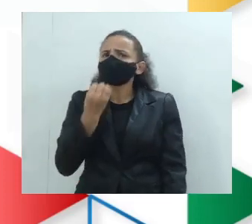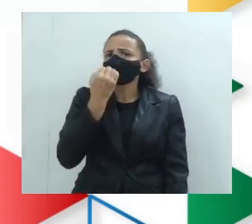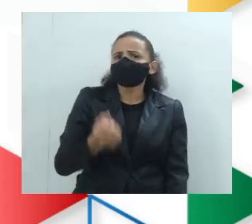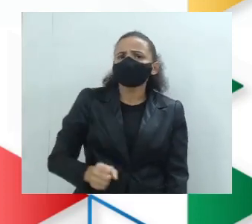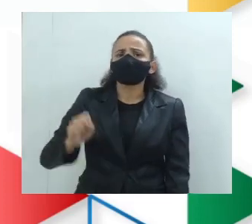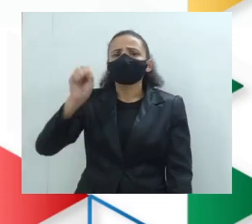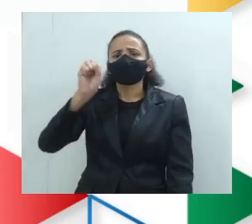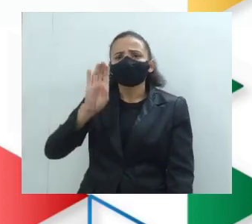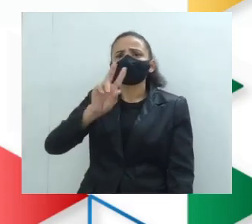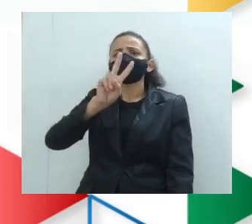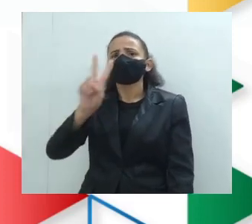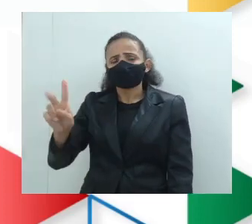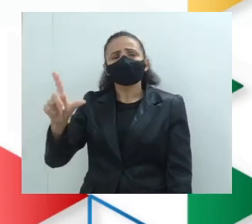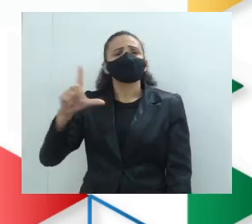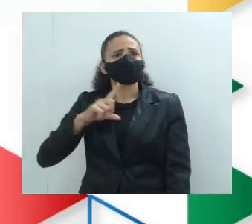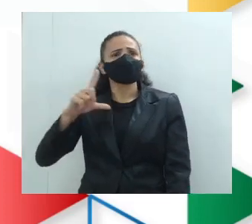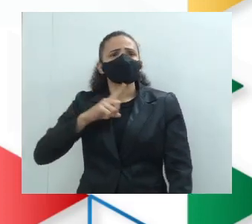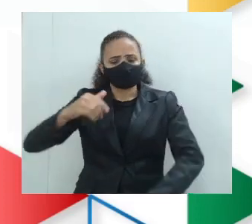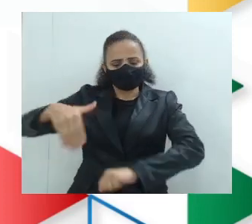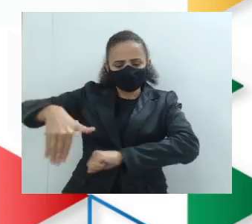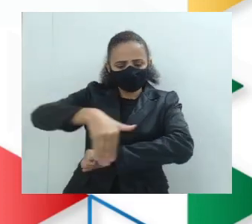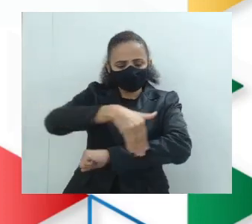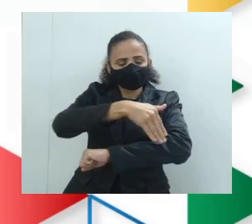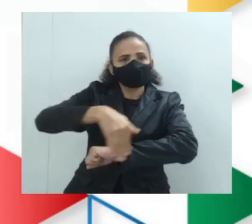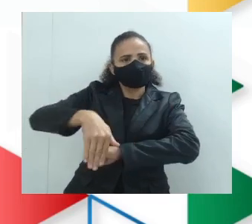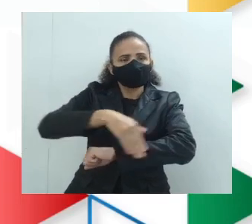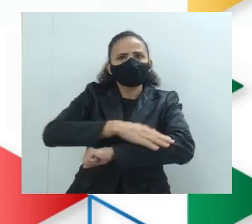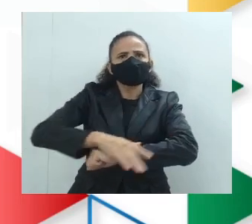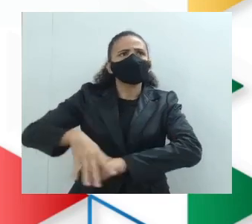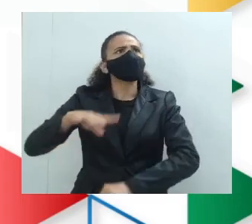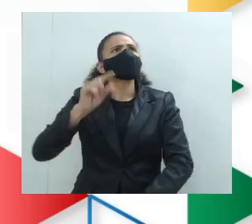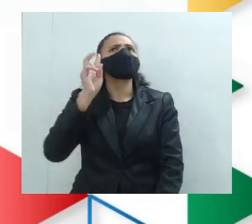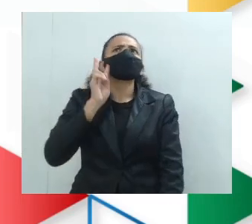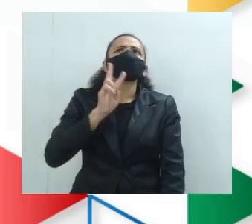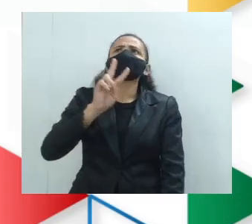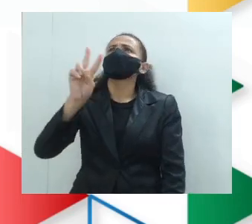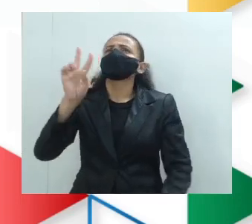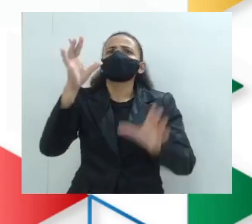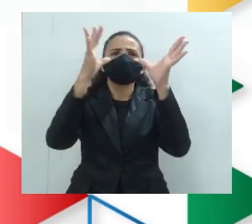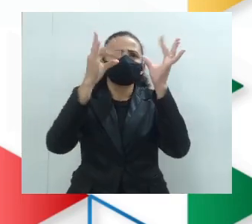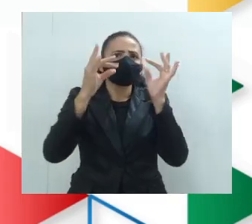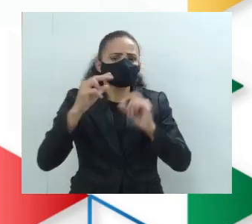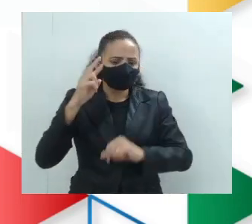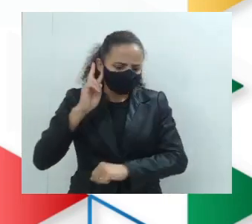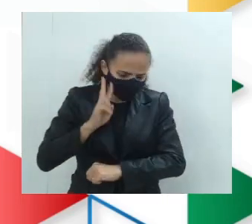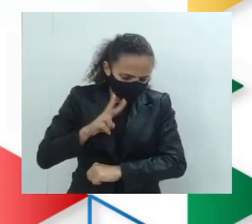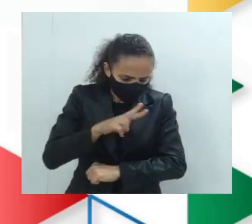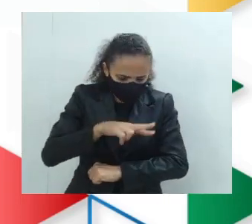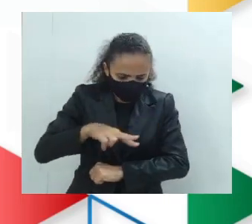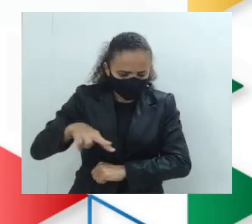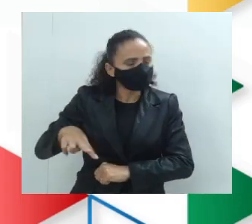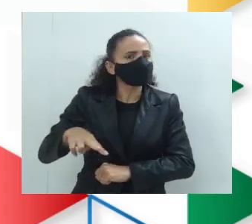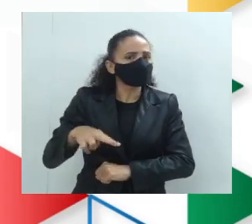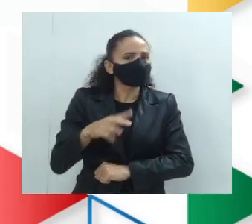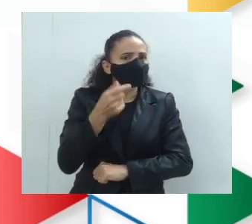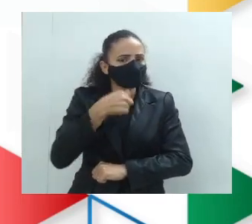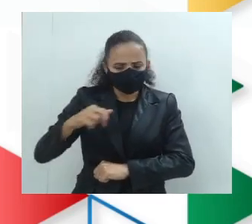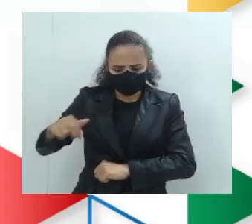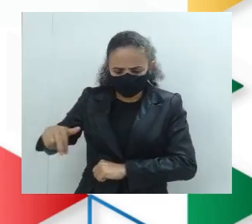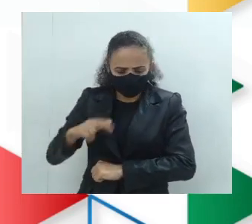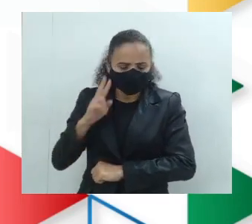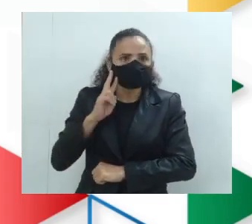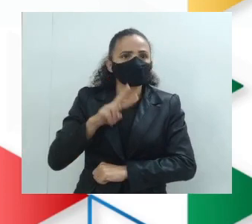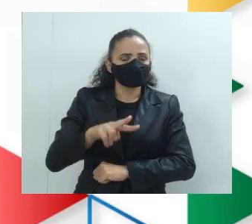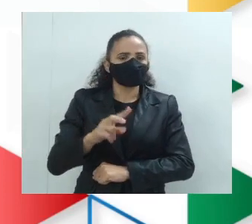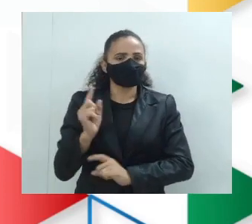Viagem também tem a calçada com decorações simétricas, tá? É só olhar para o chão e perceber o seguinte, ó. Esse objeto aí